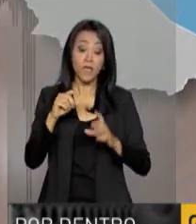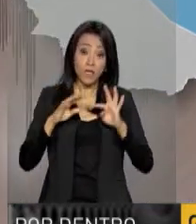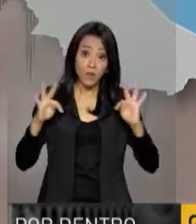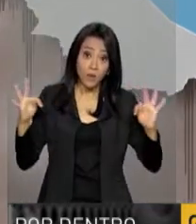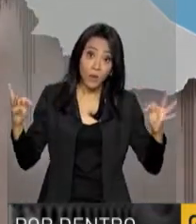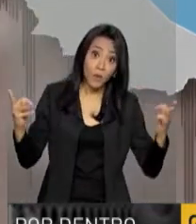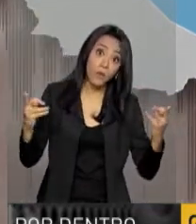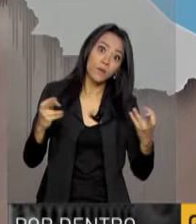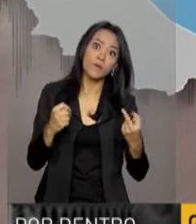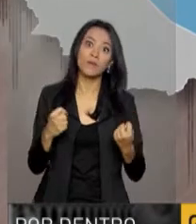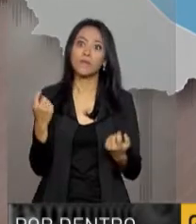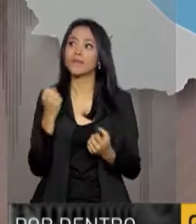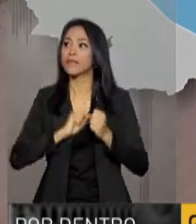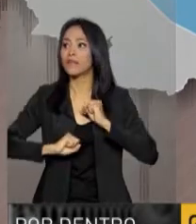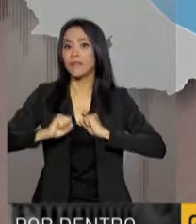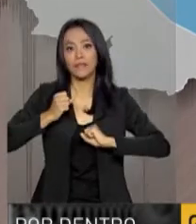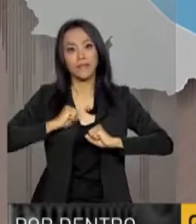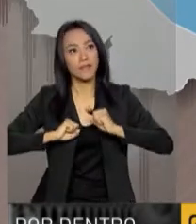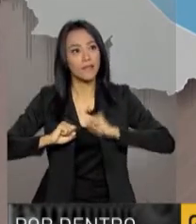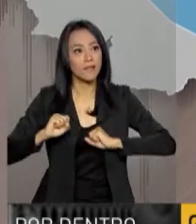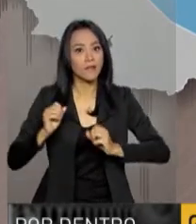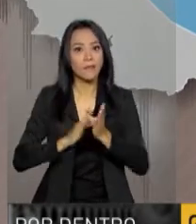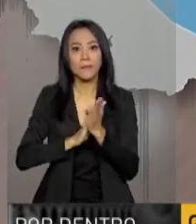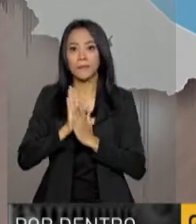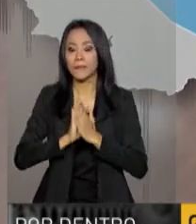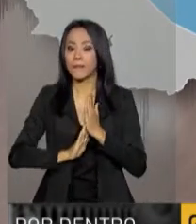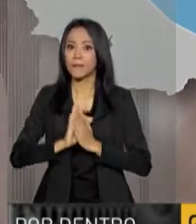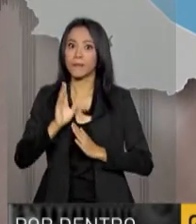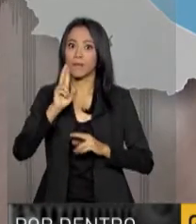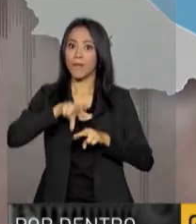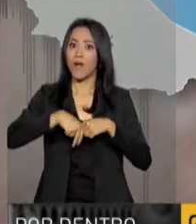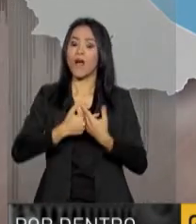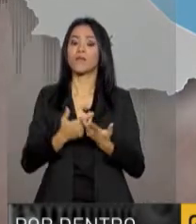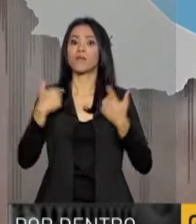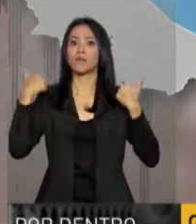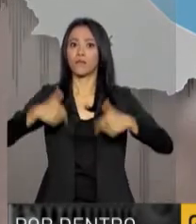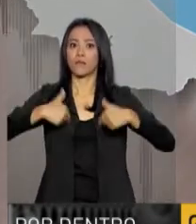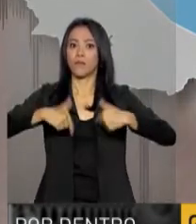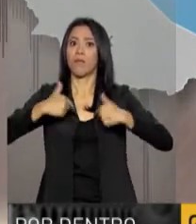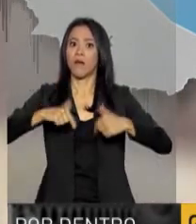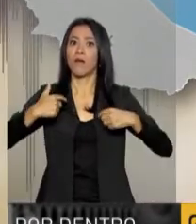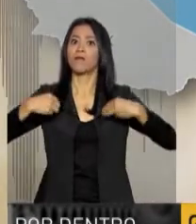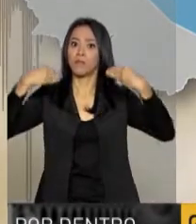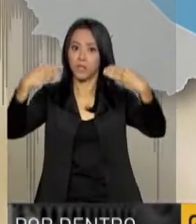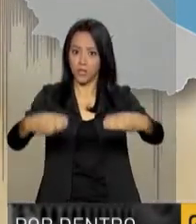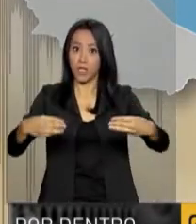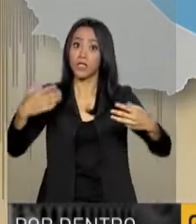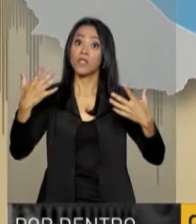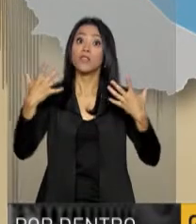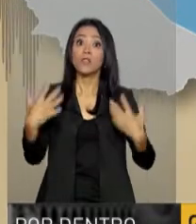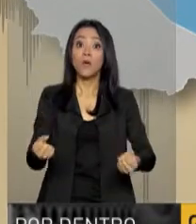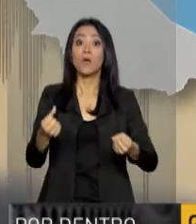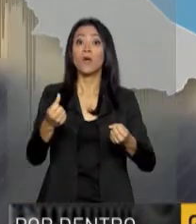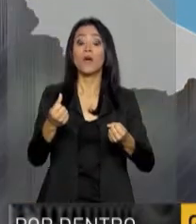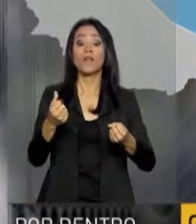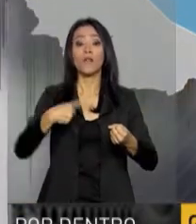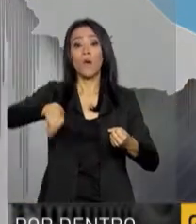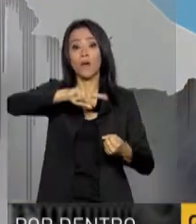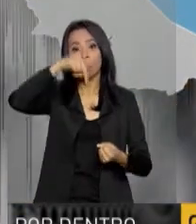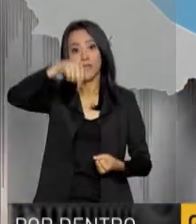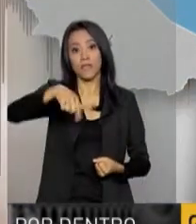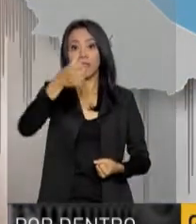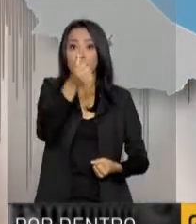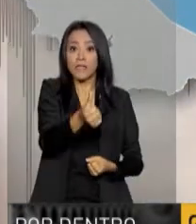com essa iniciativa do ministério das comunicações nós somos o amazonas tem 62 municípios ea